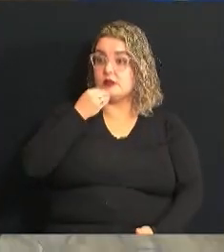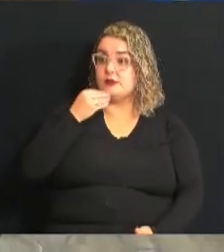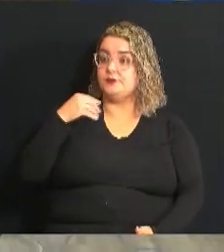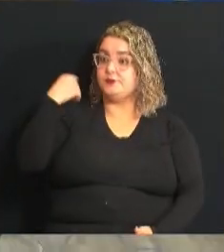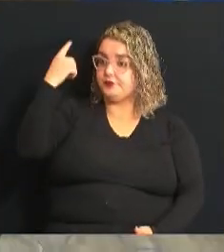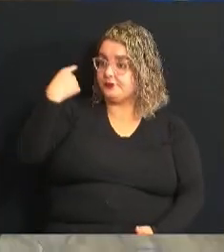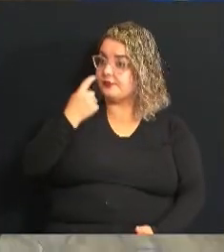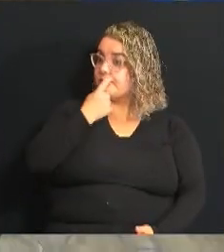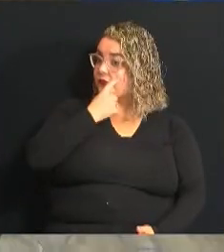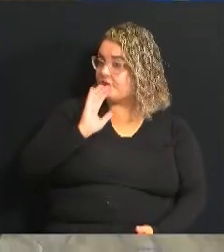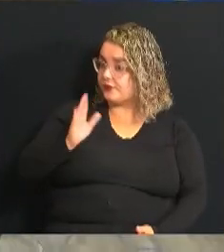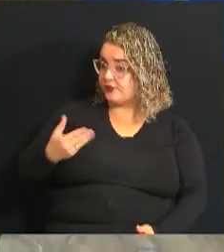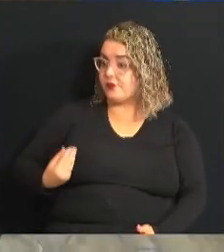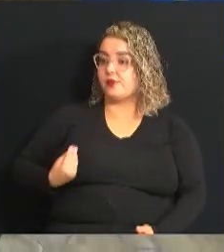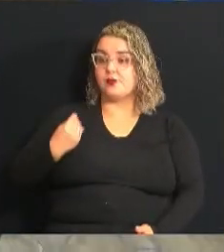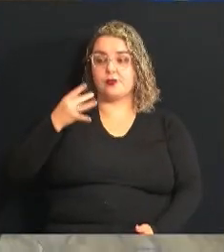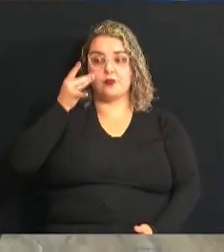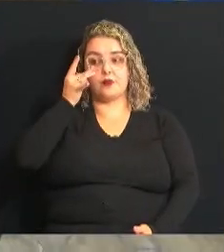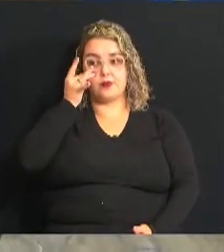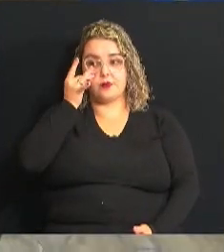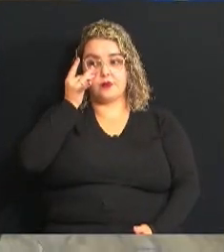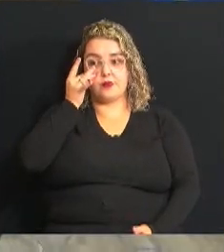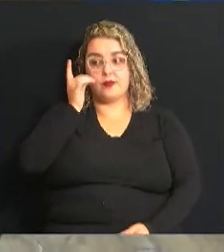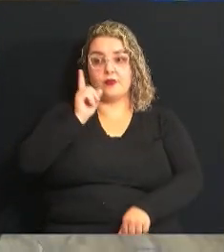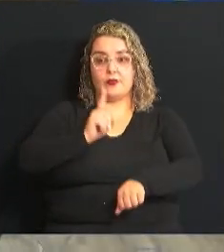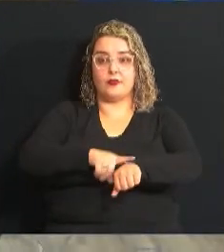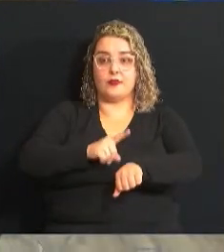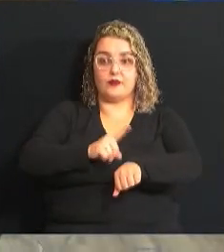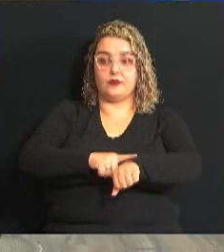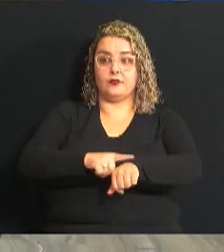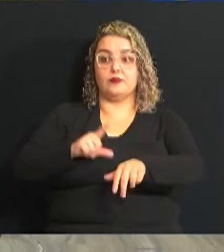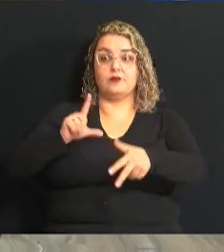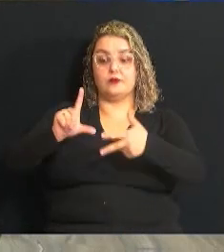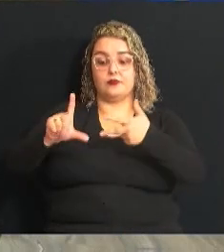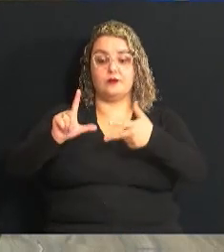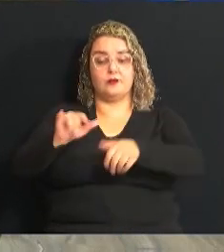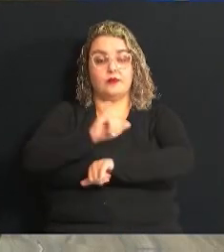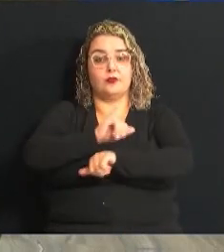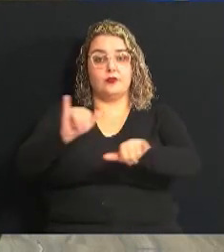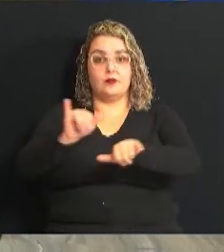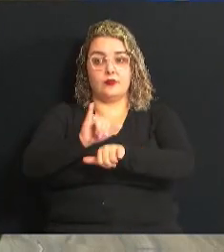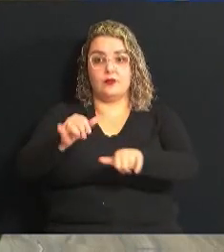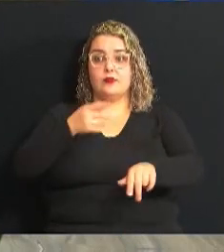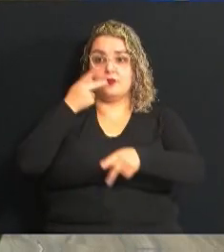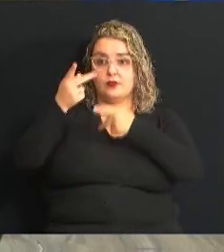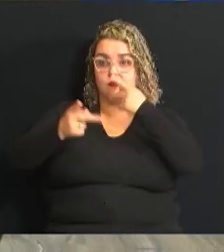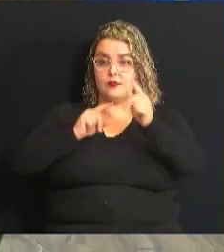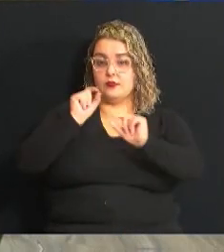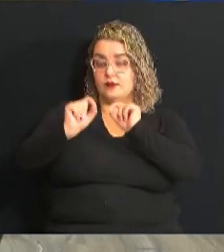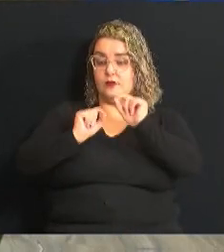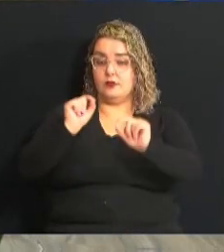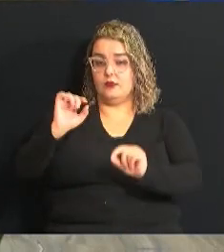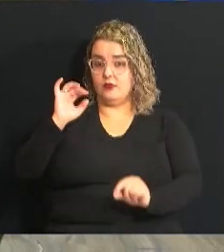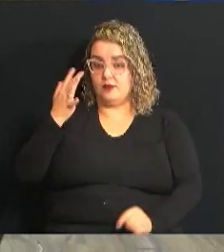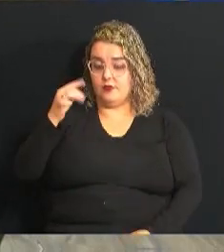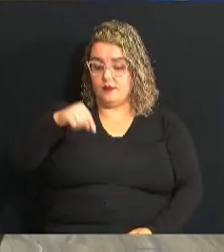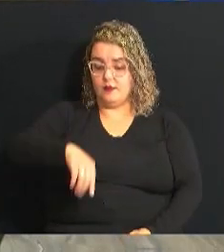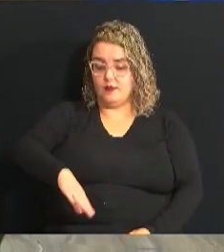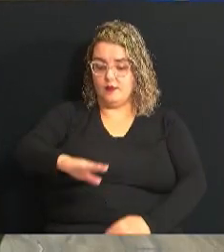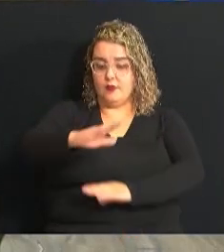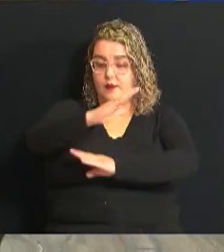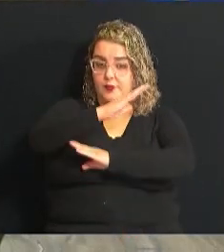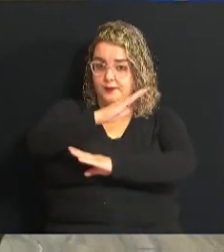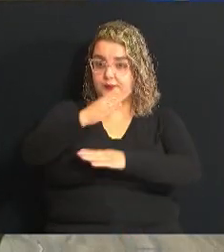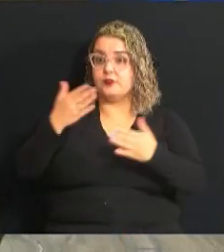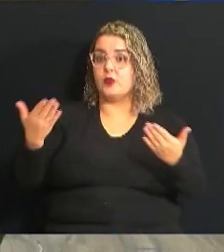A Mirna Abril já está aqui nos nossos estúdios, hora das notícias do Legislativo, para a gente falar sobre o que acontece aqui na Câmara de Campinas. E a